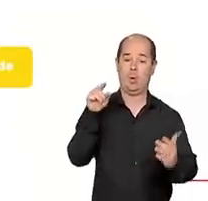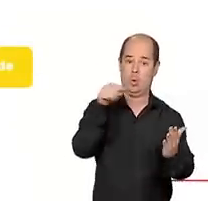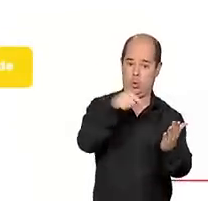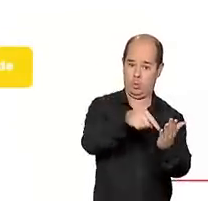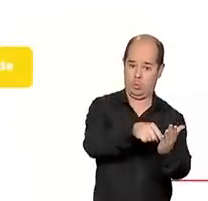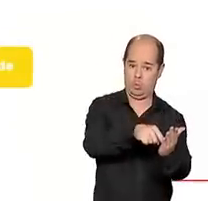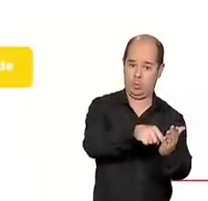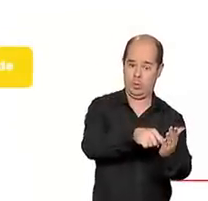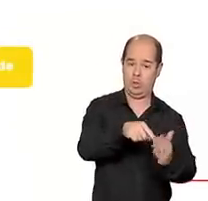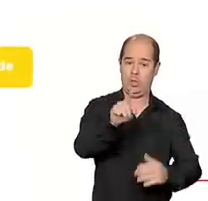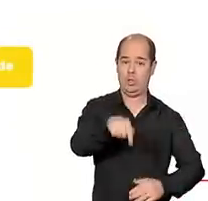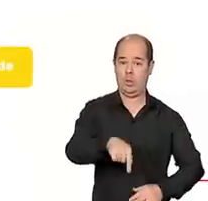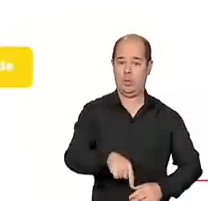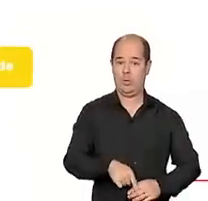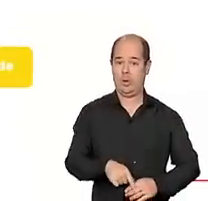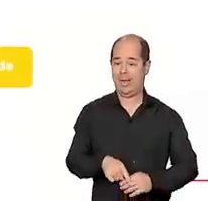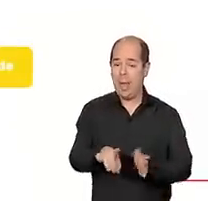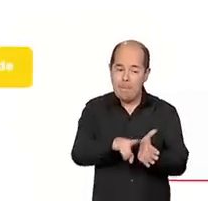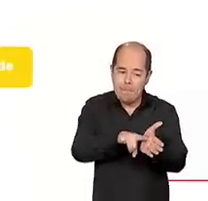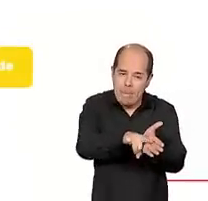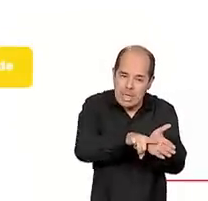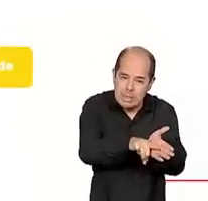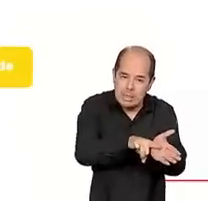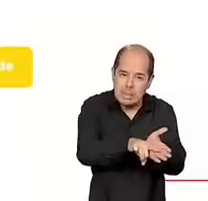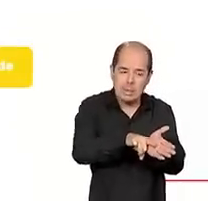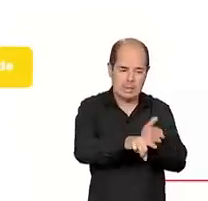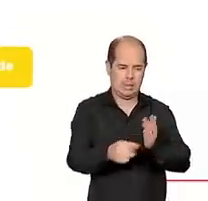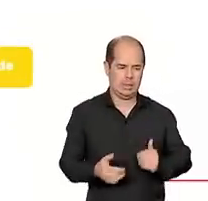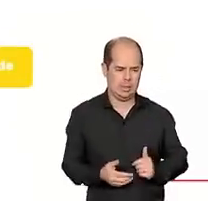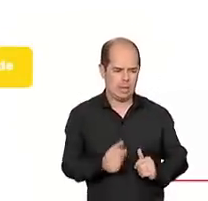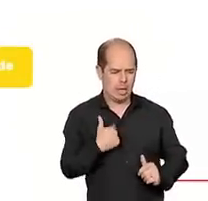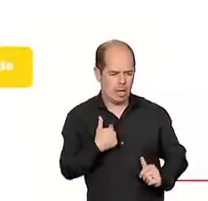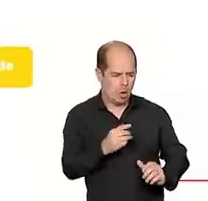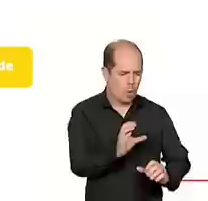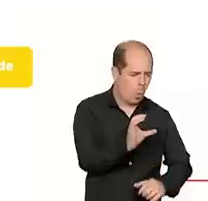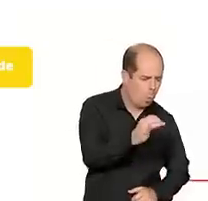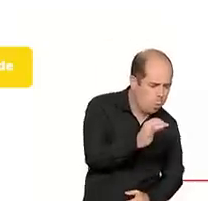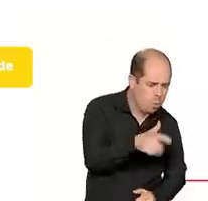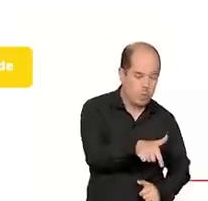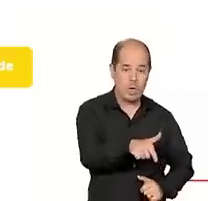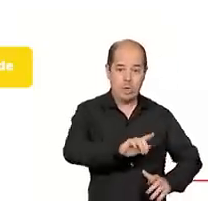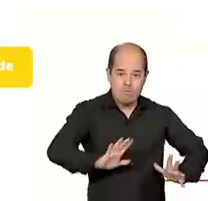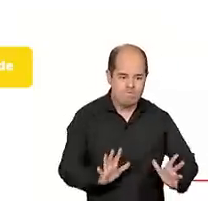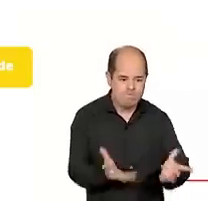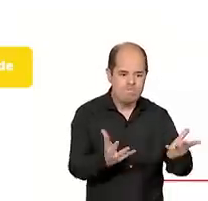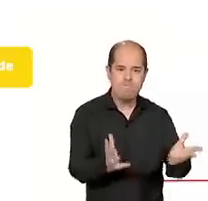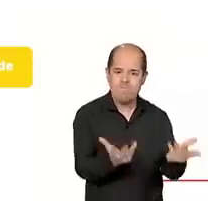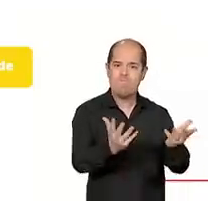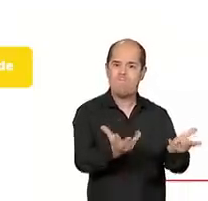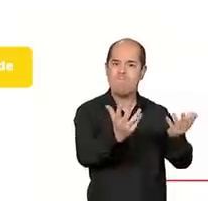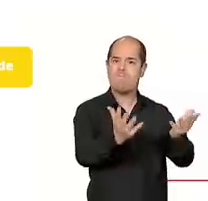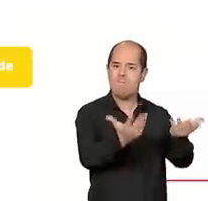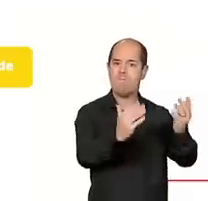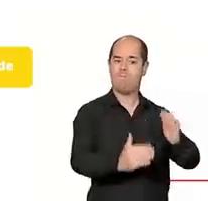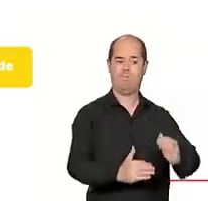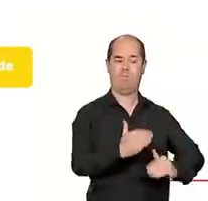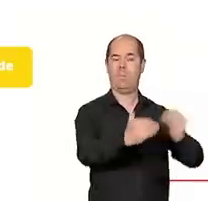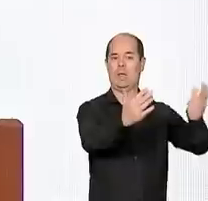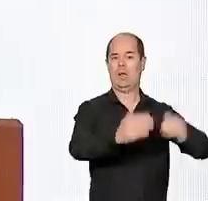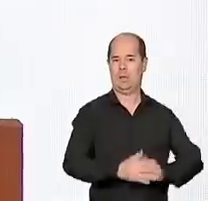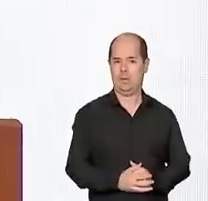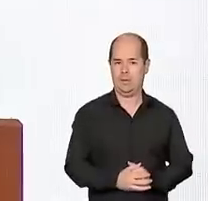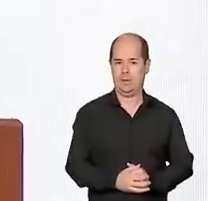a inovação. Aqui eu quero fazer um destaque, né, nos momentos iniciais, inclusive nas suas